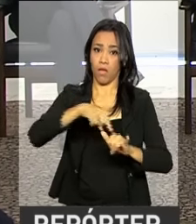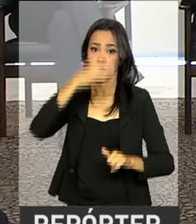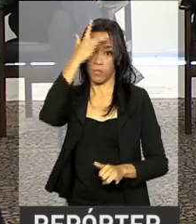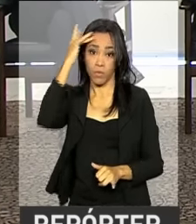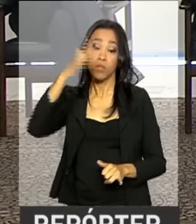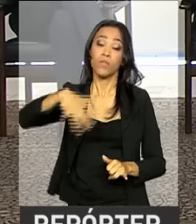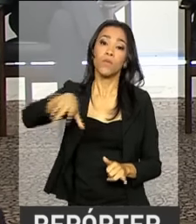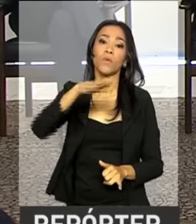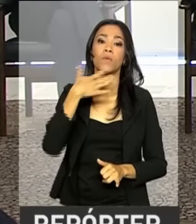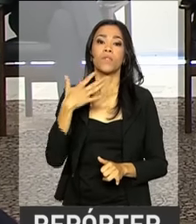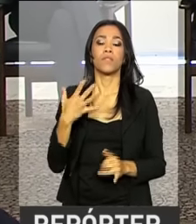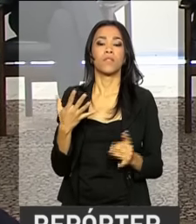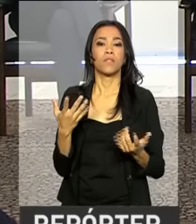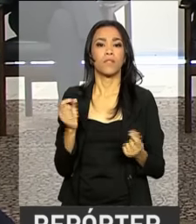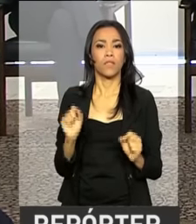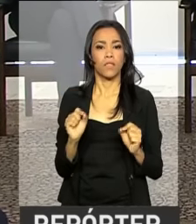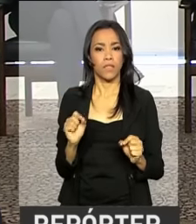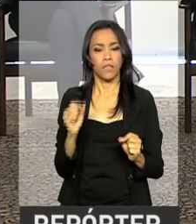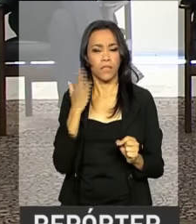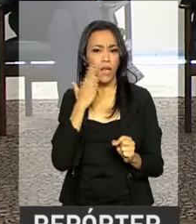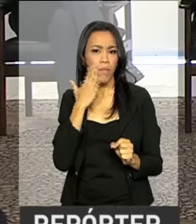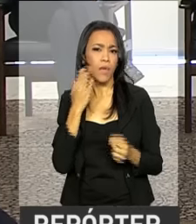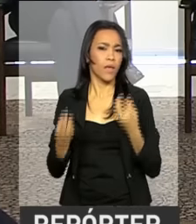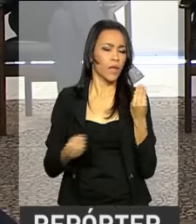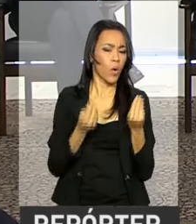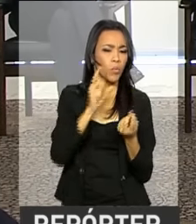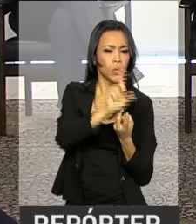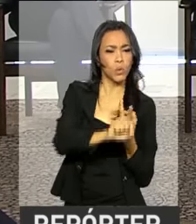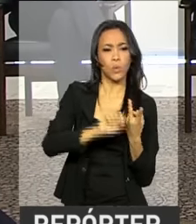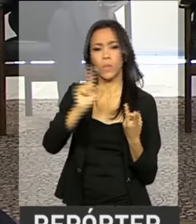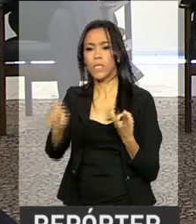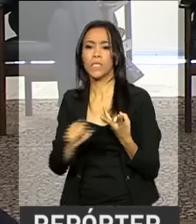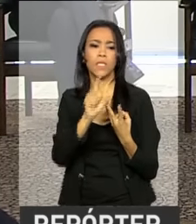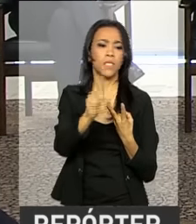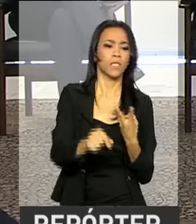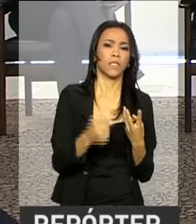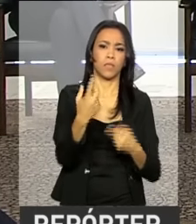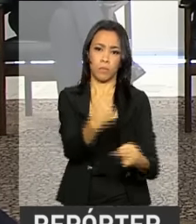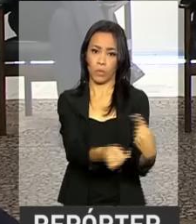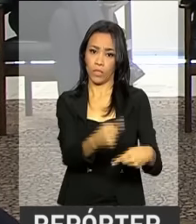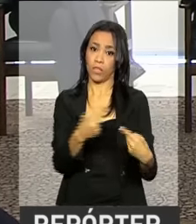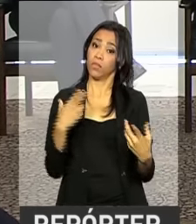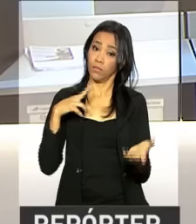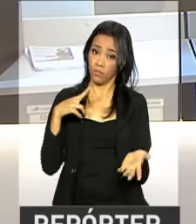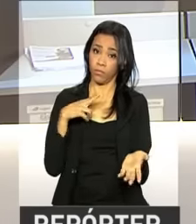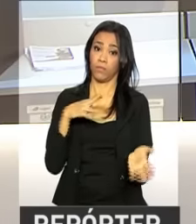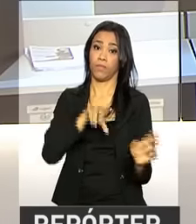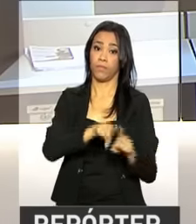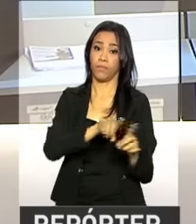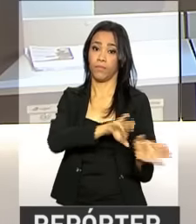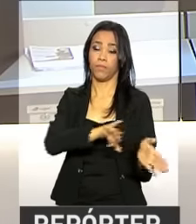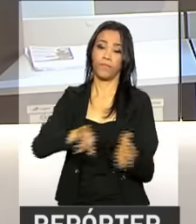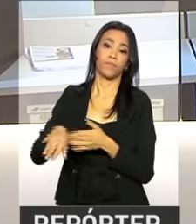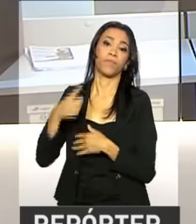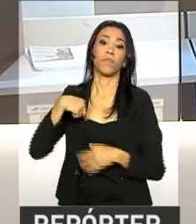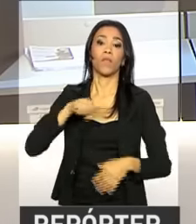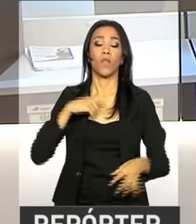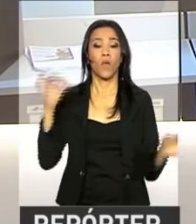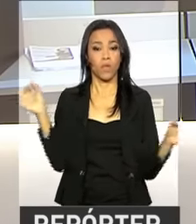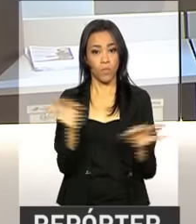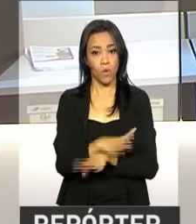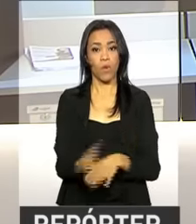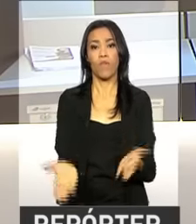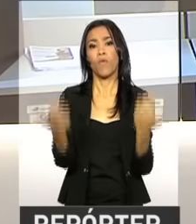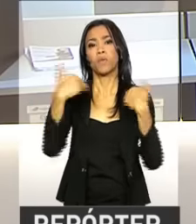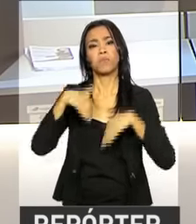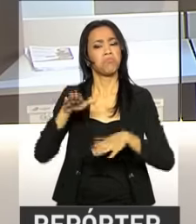mais habilitado a fazer as suas escolhas políticas e as suas escolhas individuais. Nós ficamos por aqui,